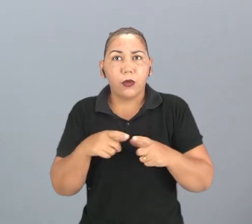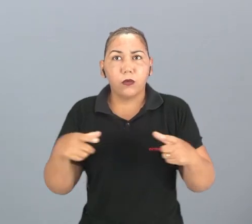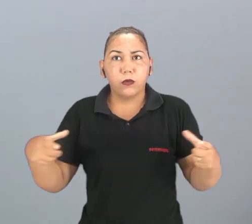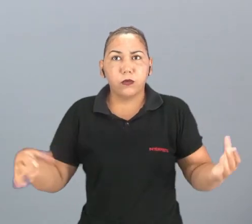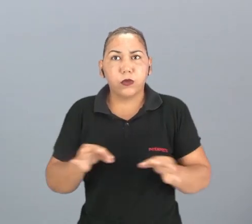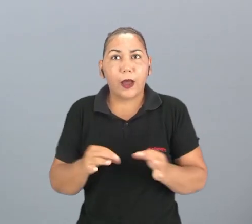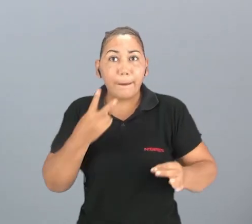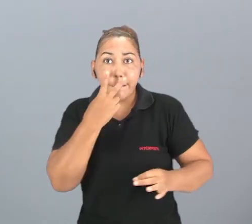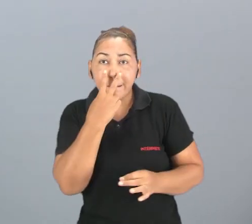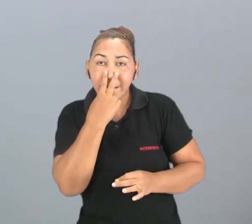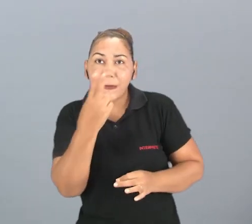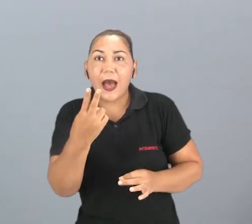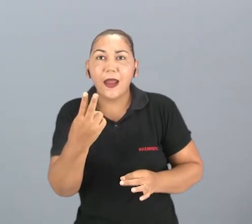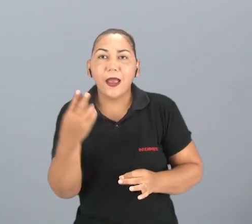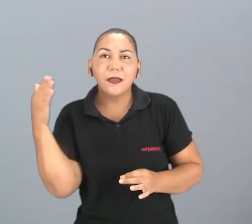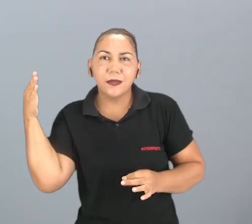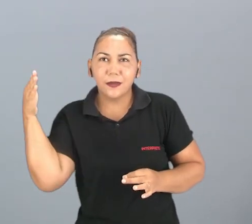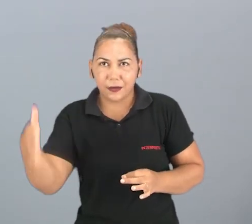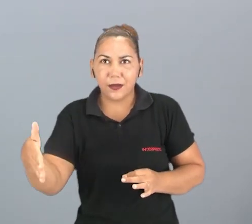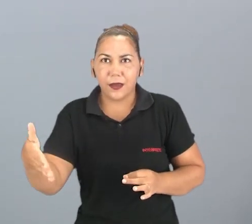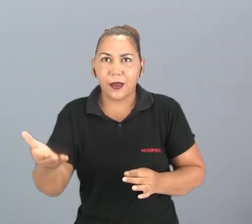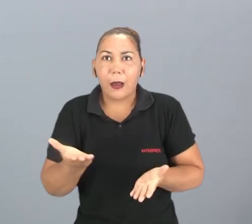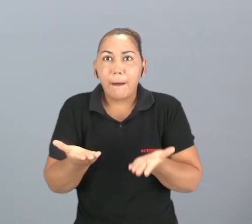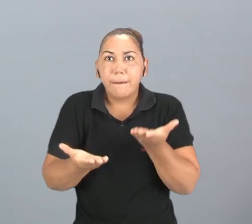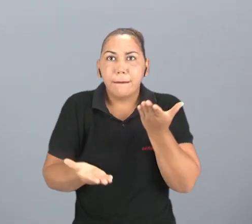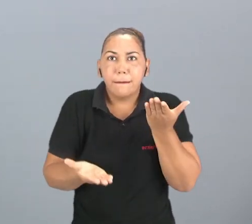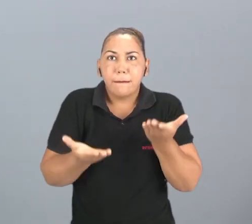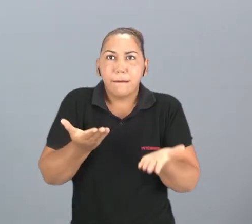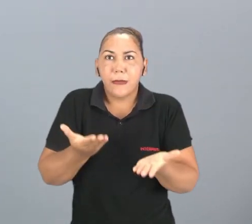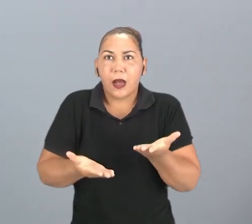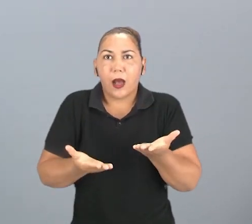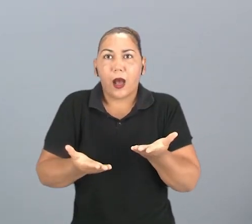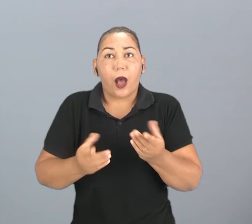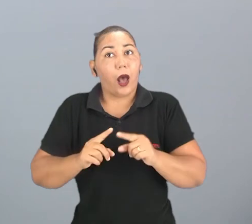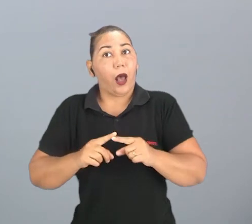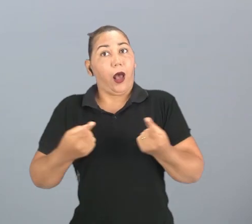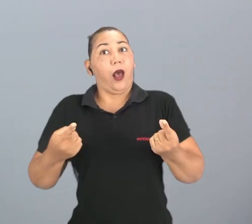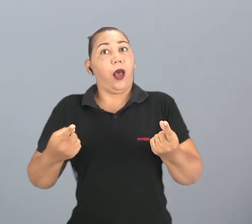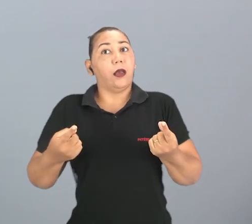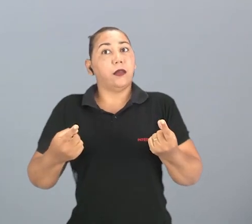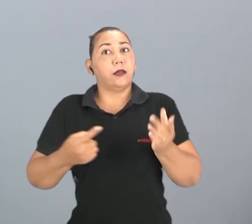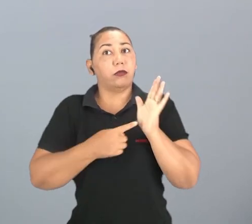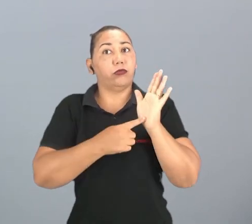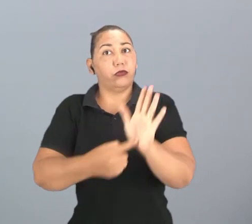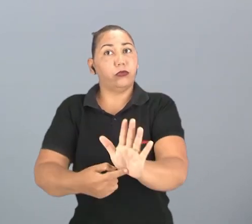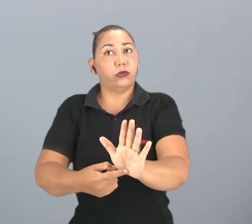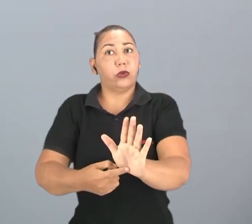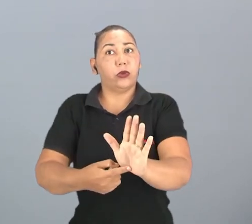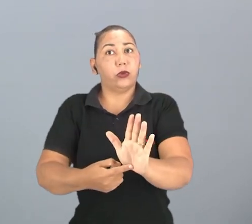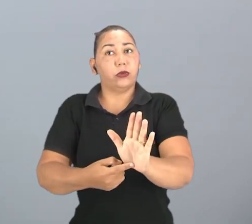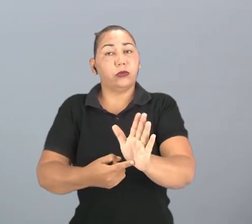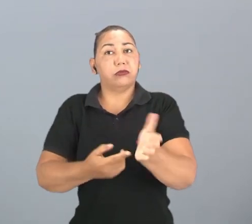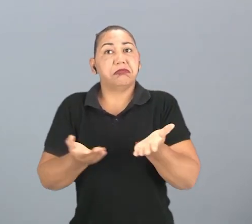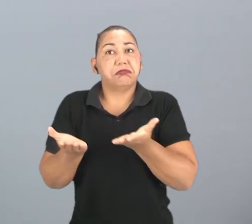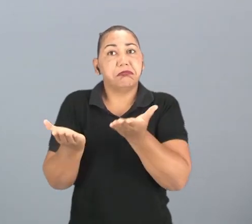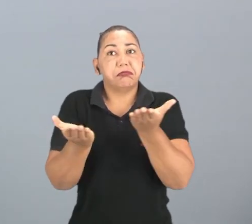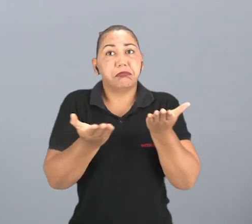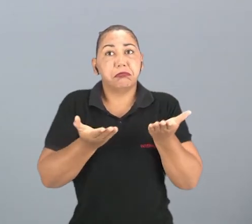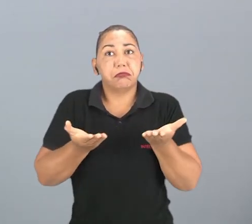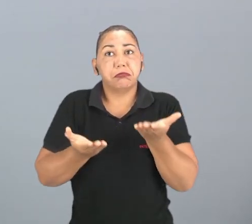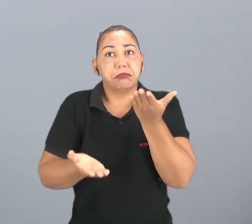que parecem ser diretamente ou inversamente proporcionais, porém, elas não apresentam proporcionalidade